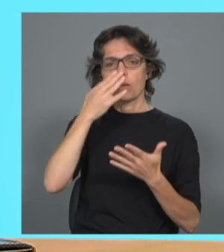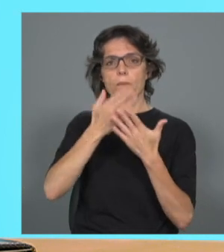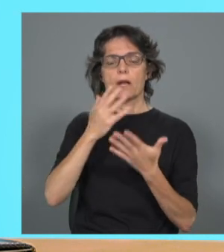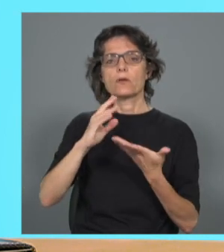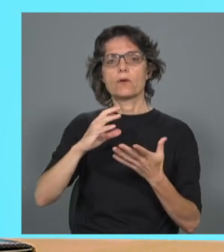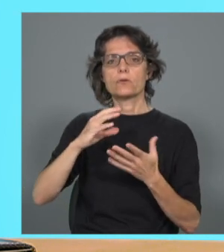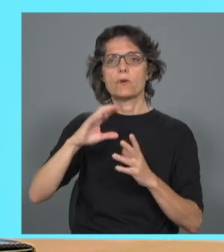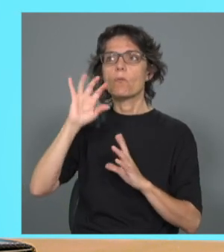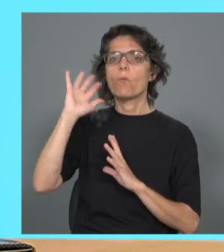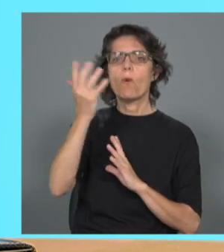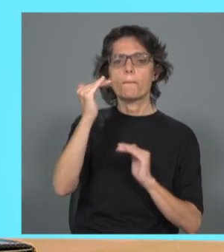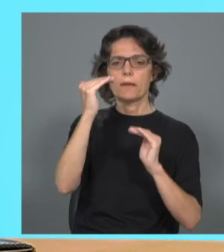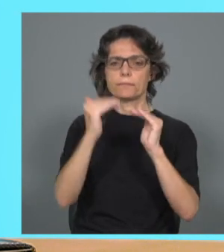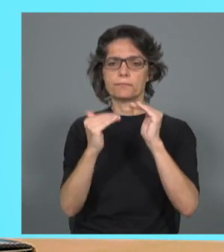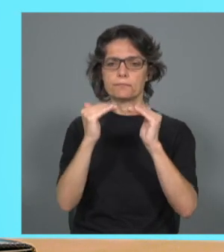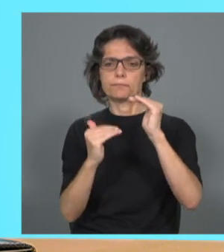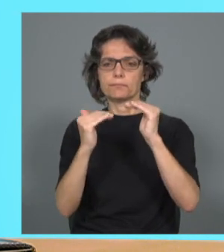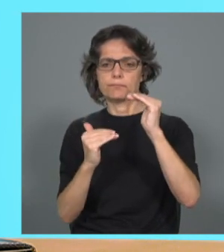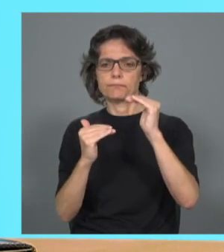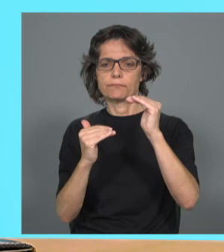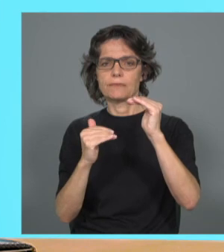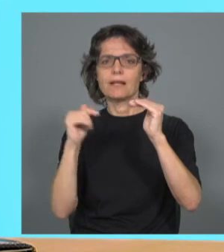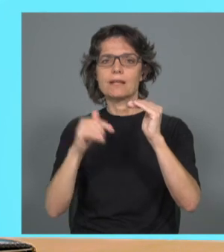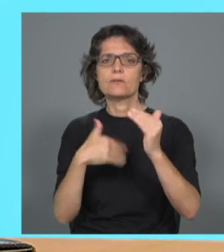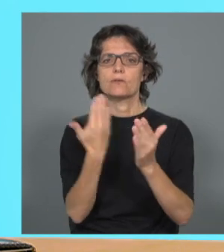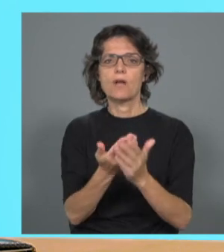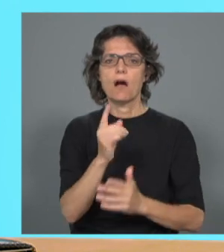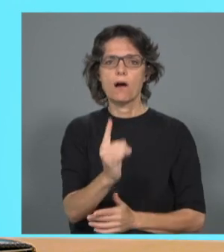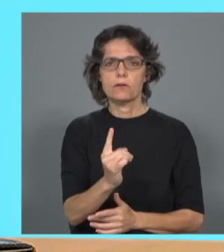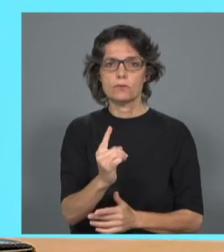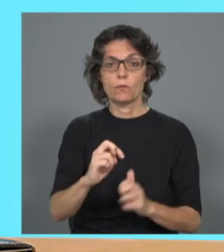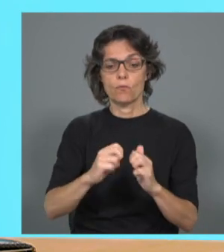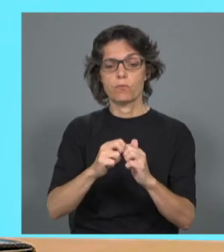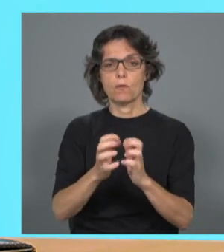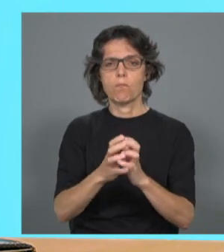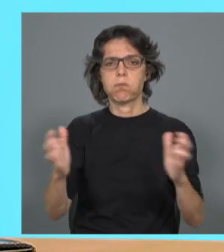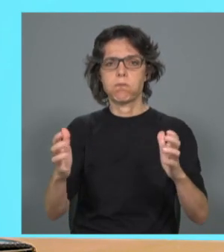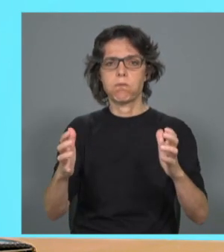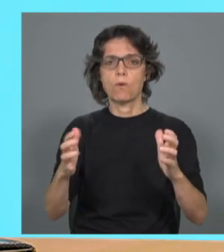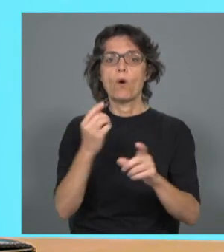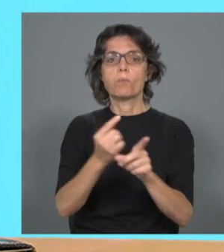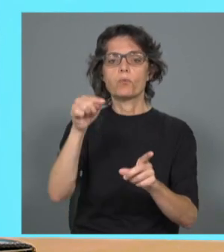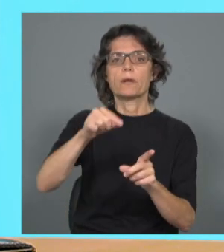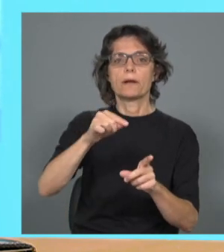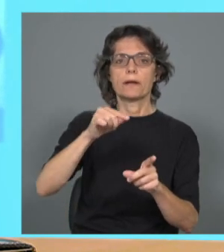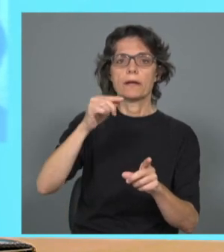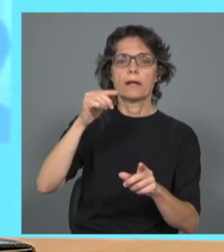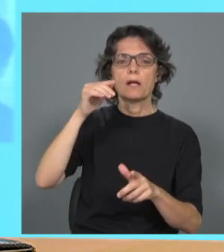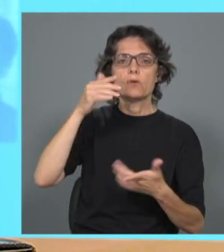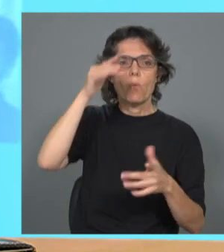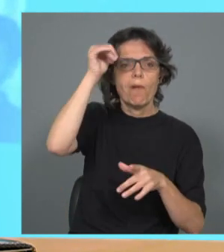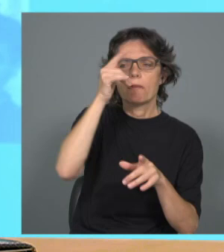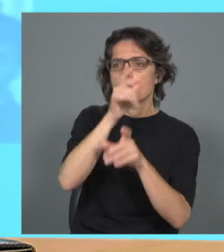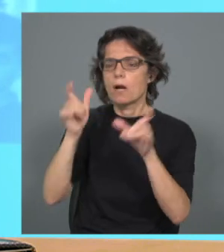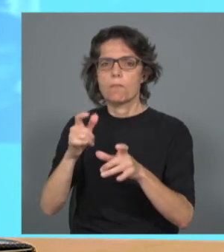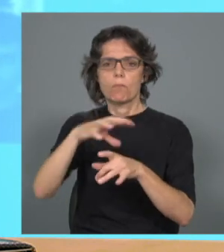deixa de ser problema. E se nós não o enfrentamos, lá está, são espécies que estão ameaçadas. É de facto problema.